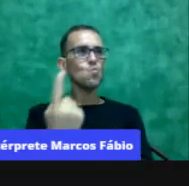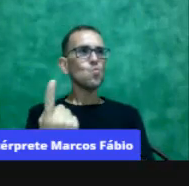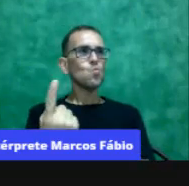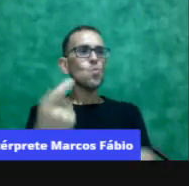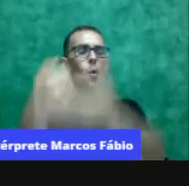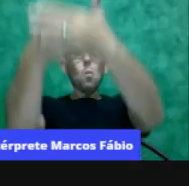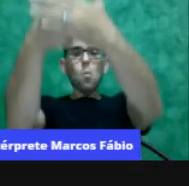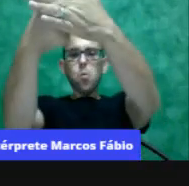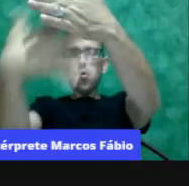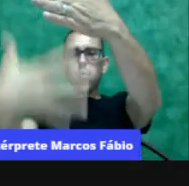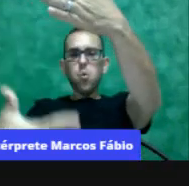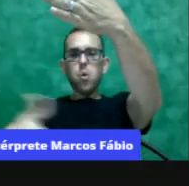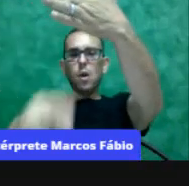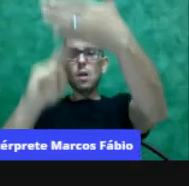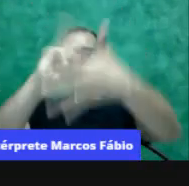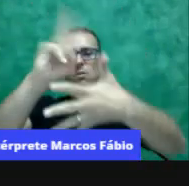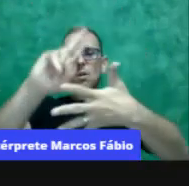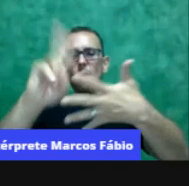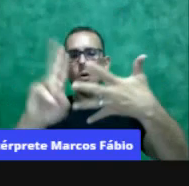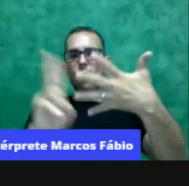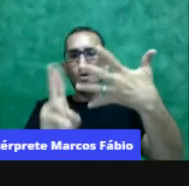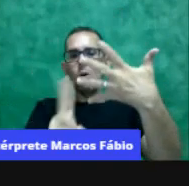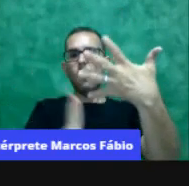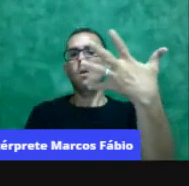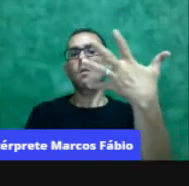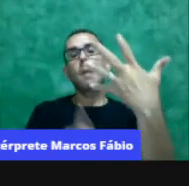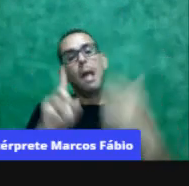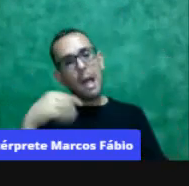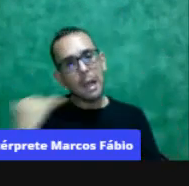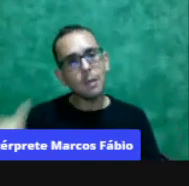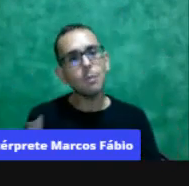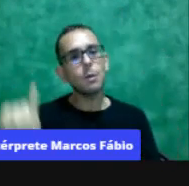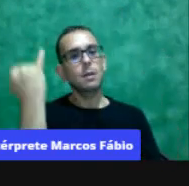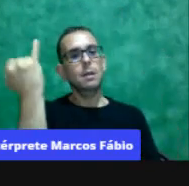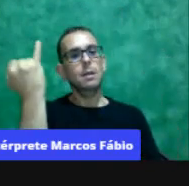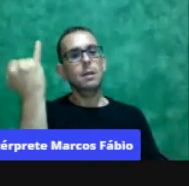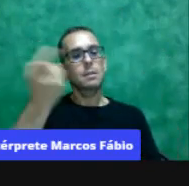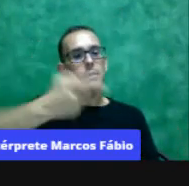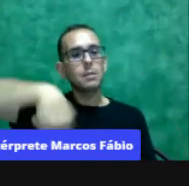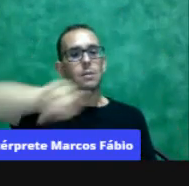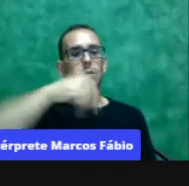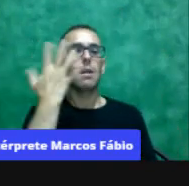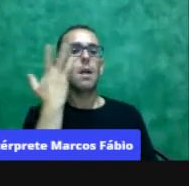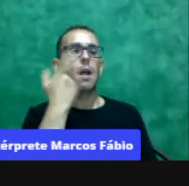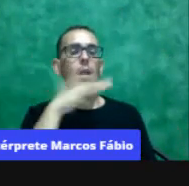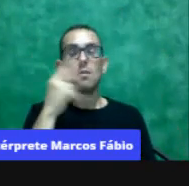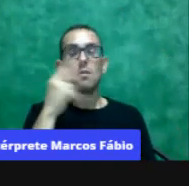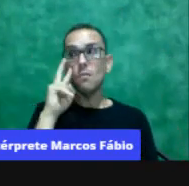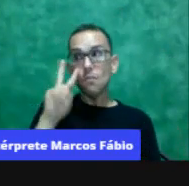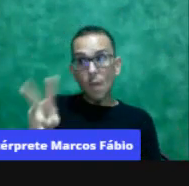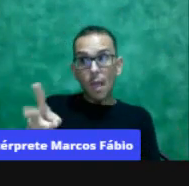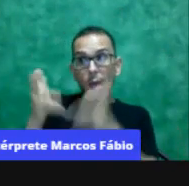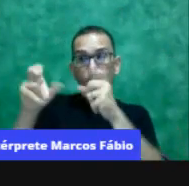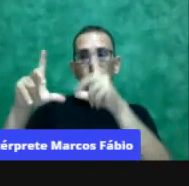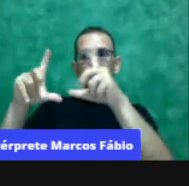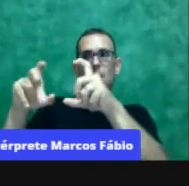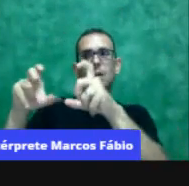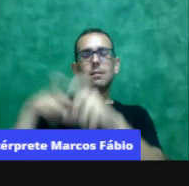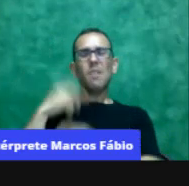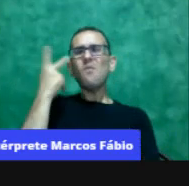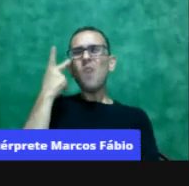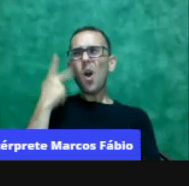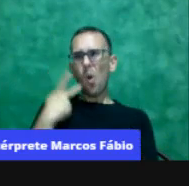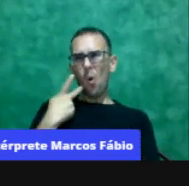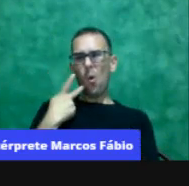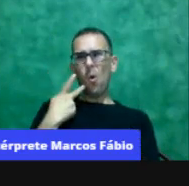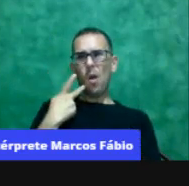de nomes, quando muito fotos. Então, é importante que as crianças vejam a fotografia. Se vocês têm vergonha de